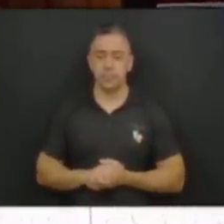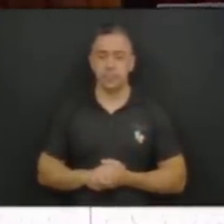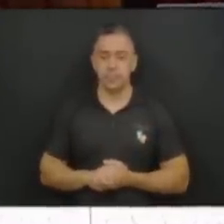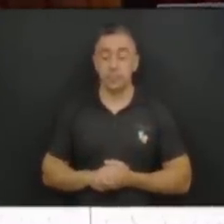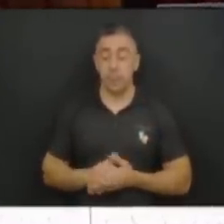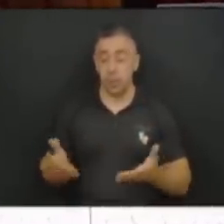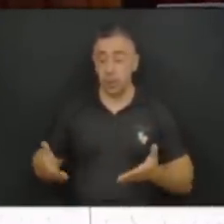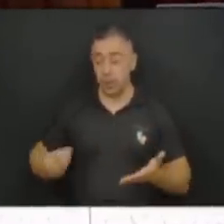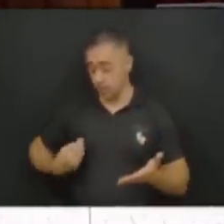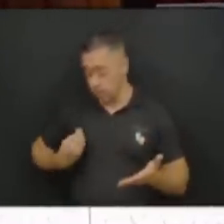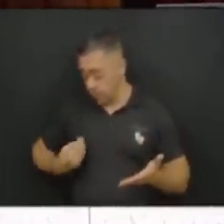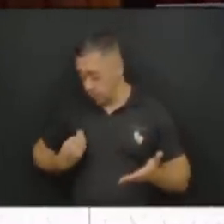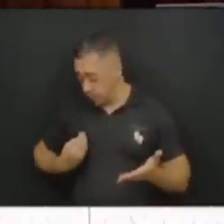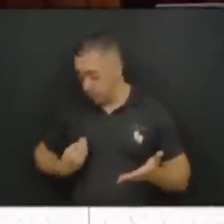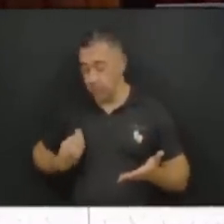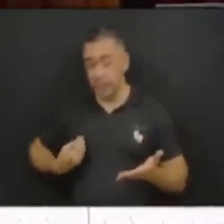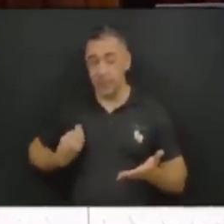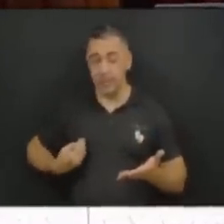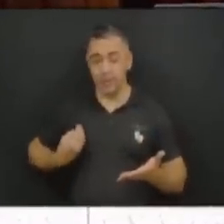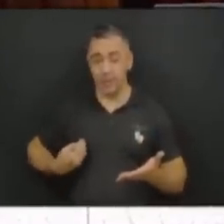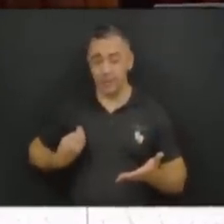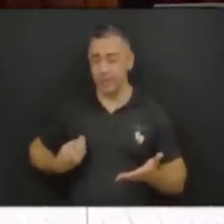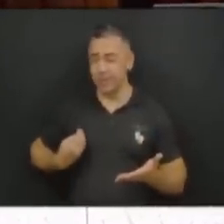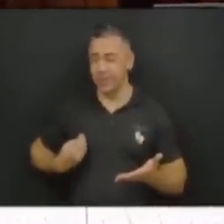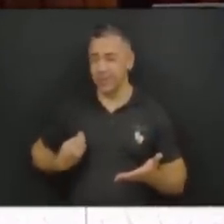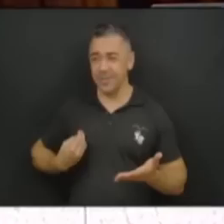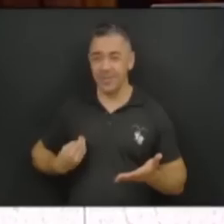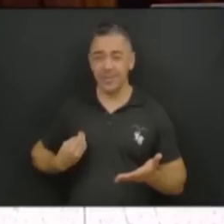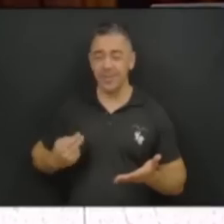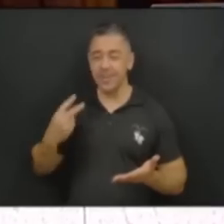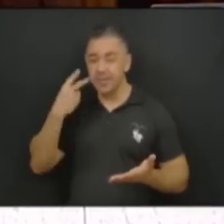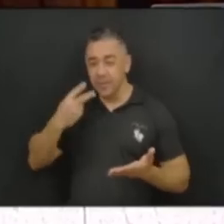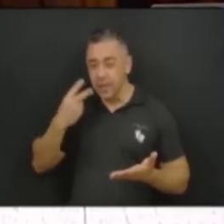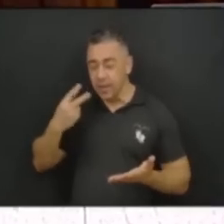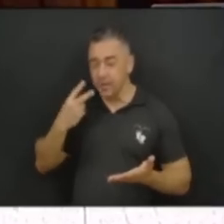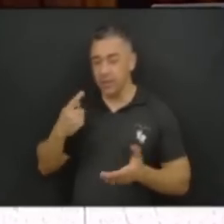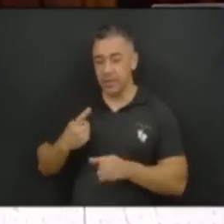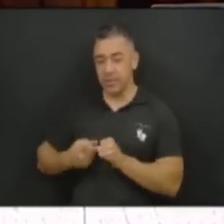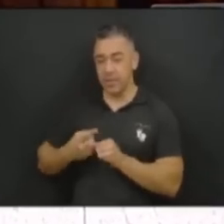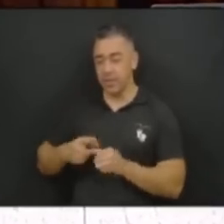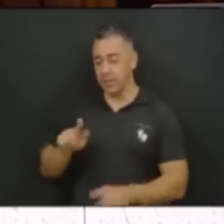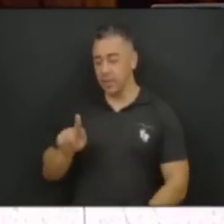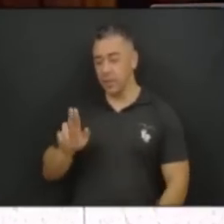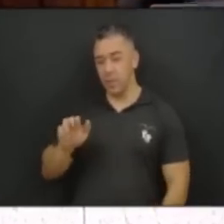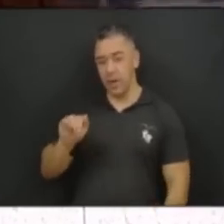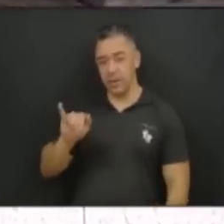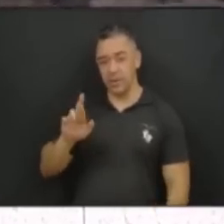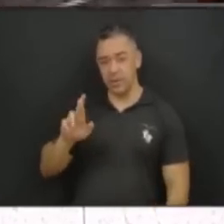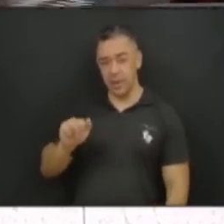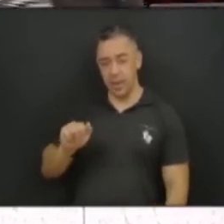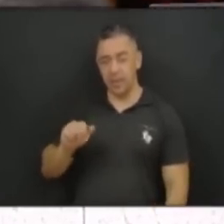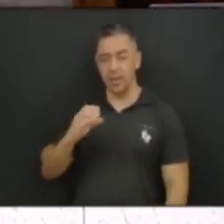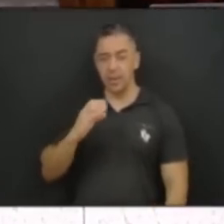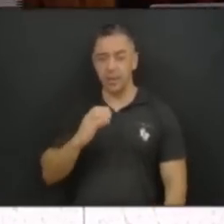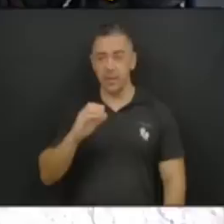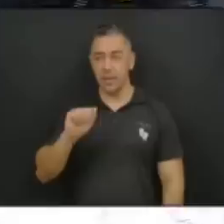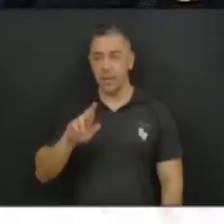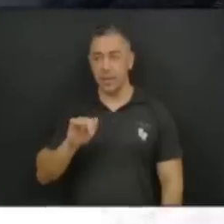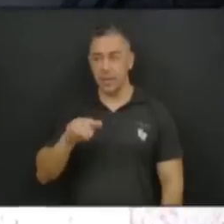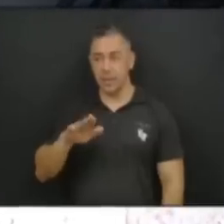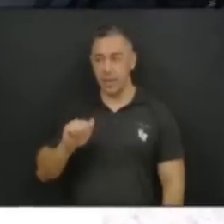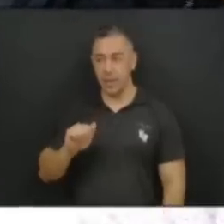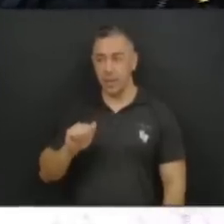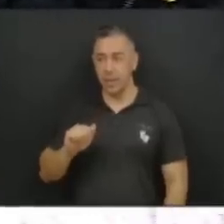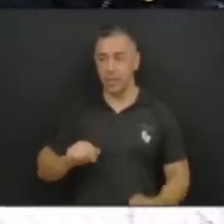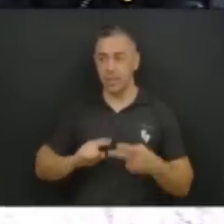o registro a presença a dose nossas vereadoras de Guaíra Oi Karina Bacchi